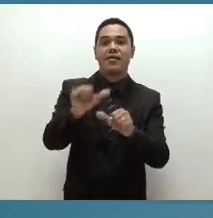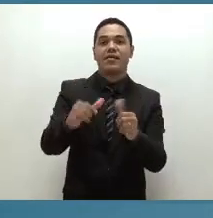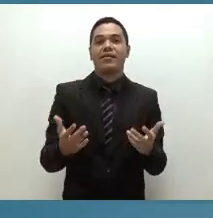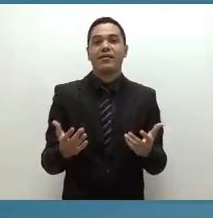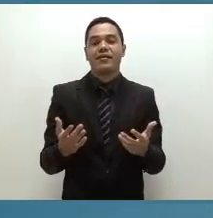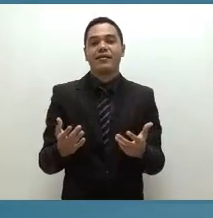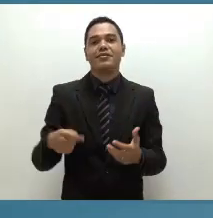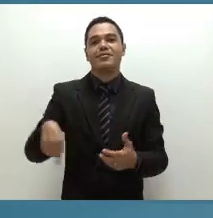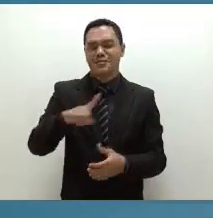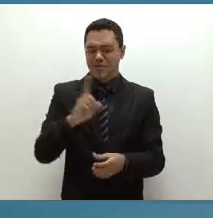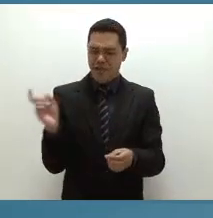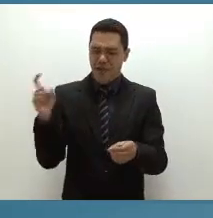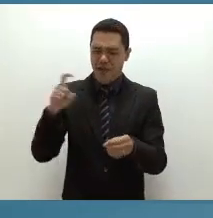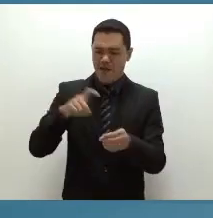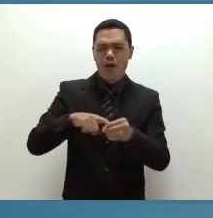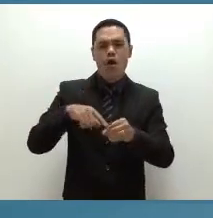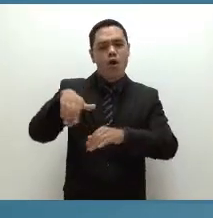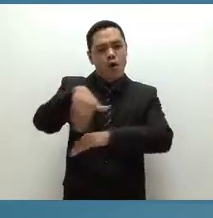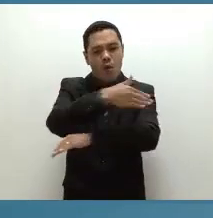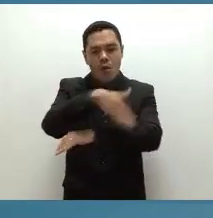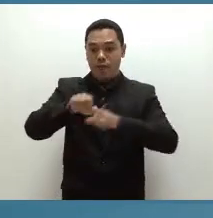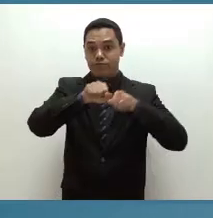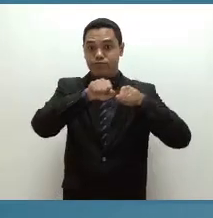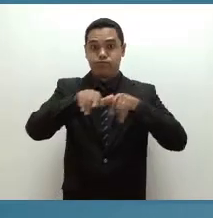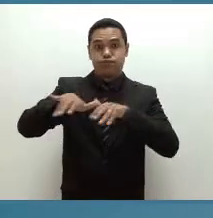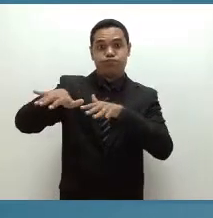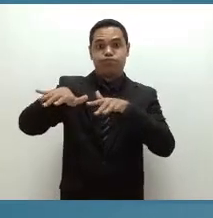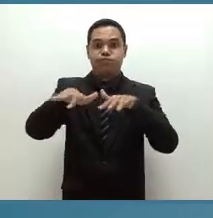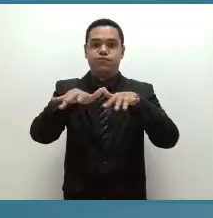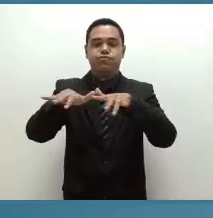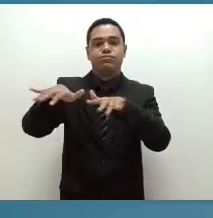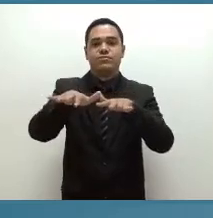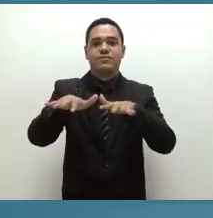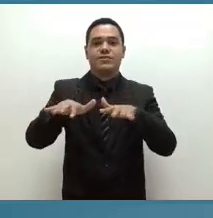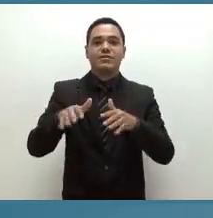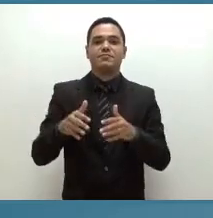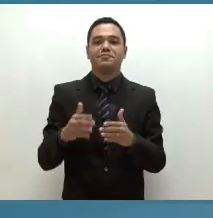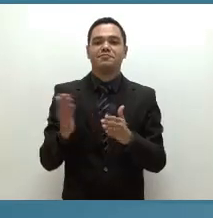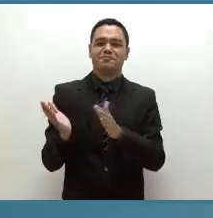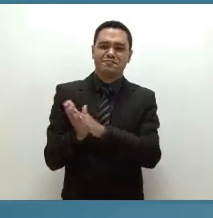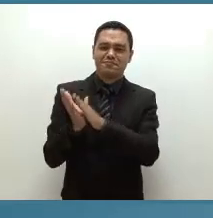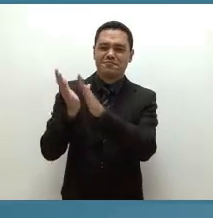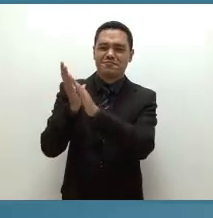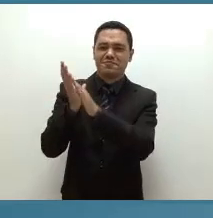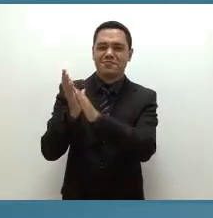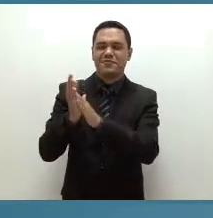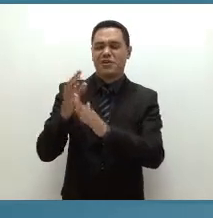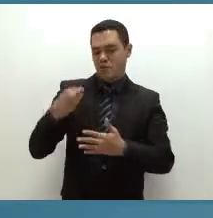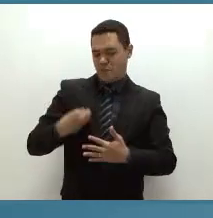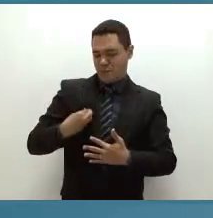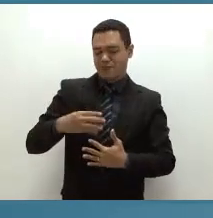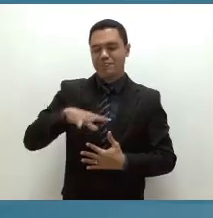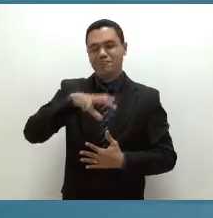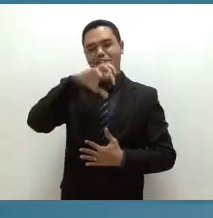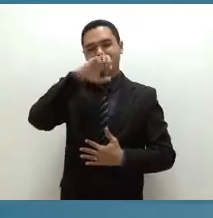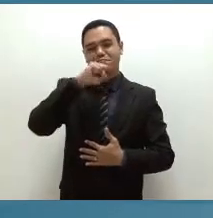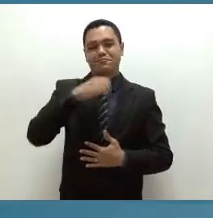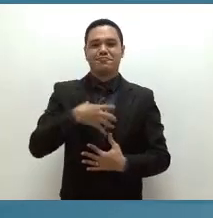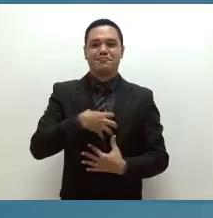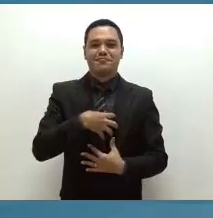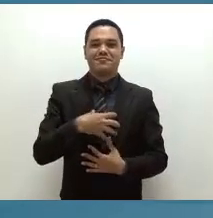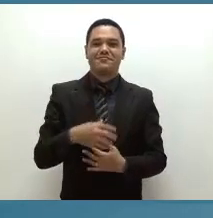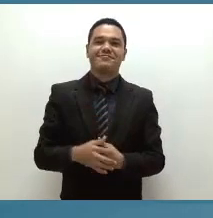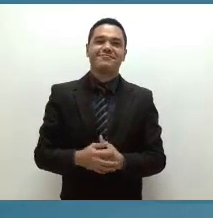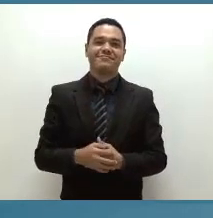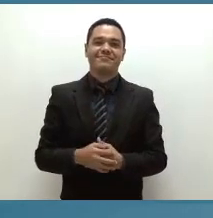de volta às ruas para louvar e agradecer o dom da vida. Orar